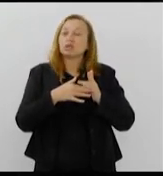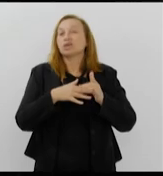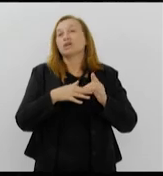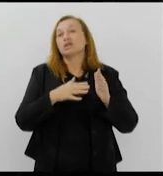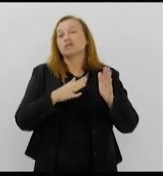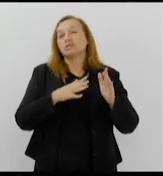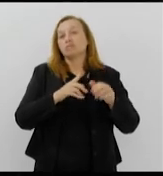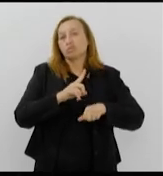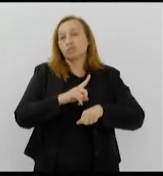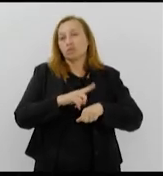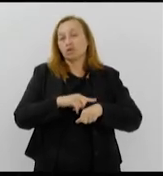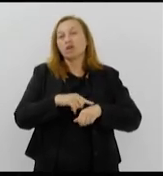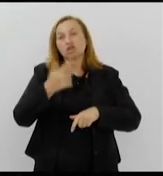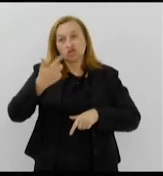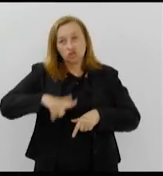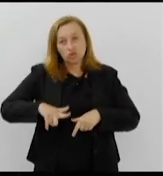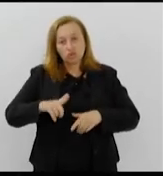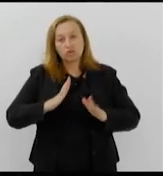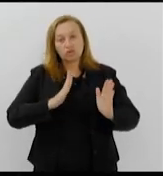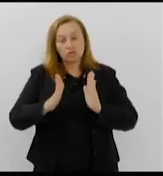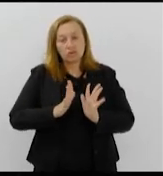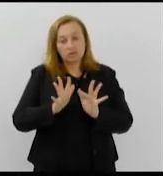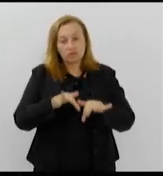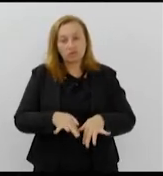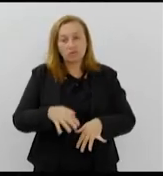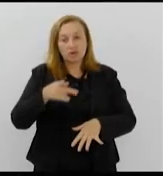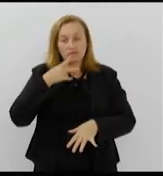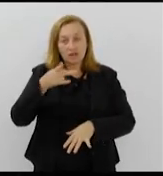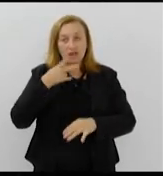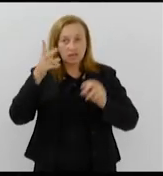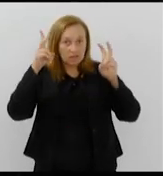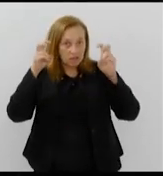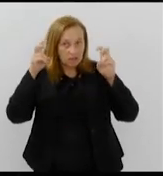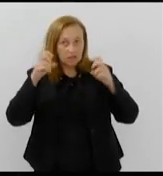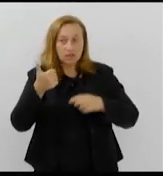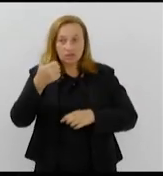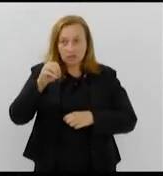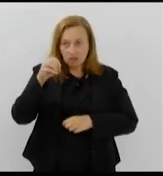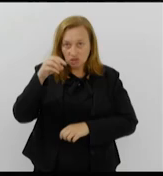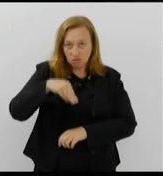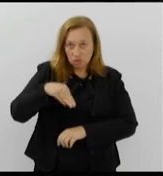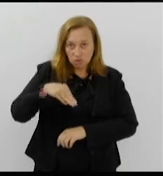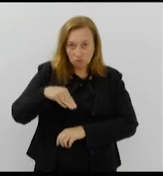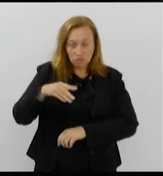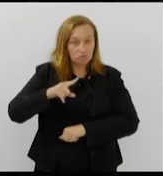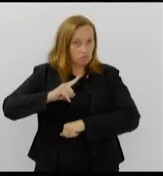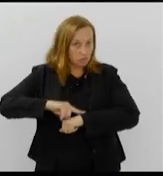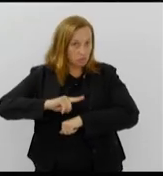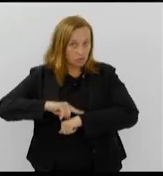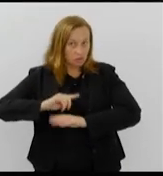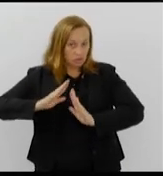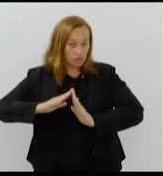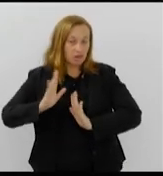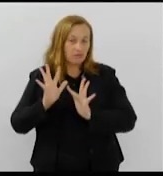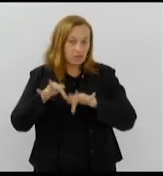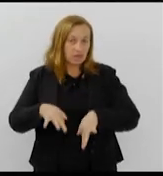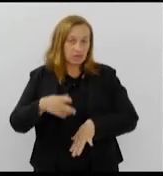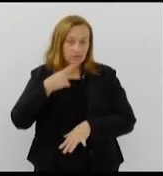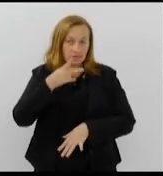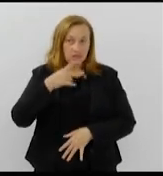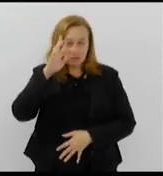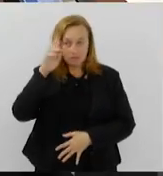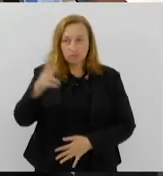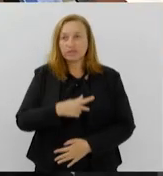final para, mais uma vez, marcar essa posição e, dentro dos 10 minutos regulamentares, encerro a minha fala, senhora